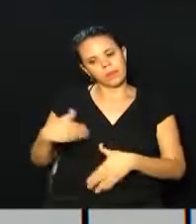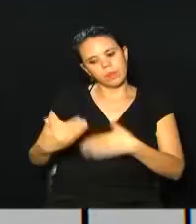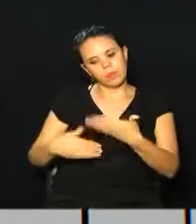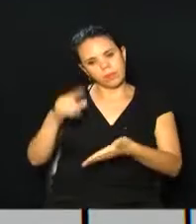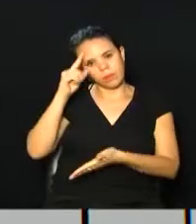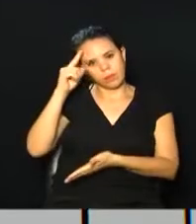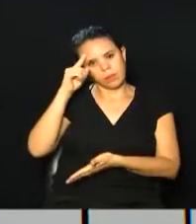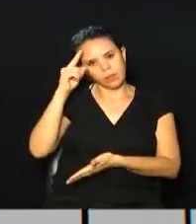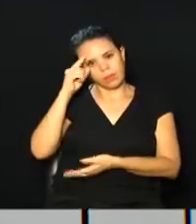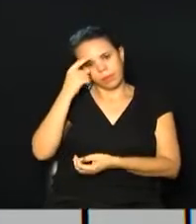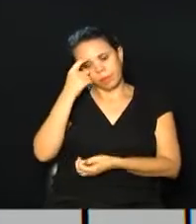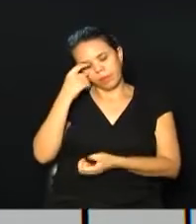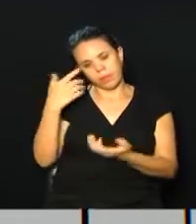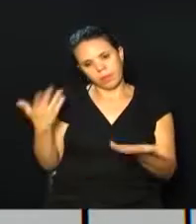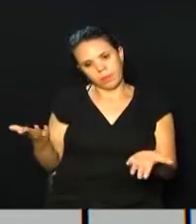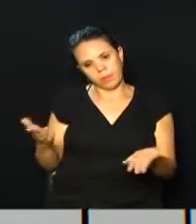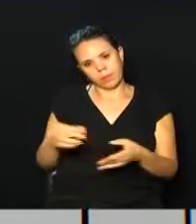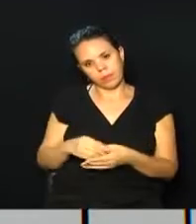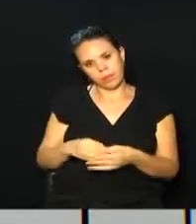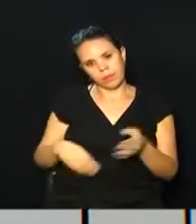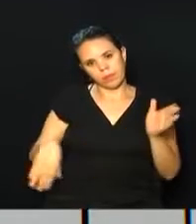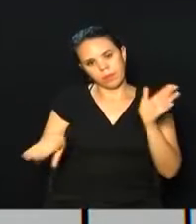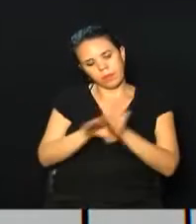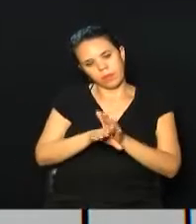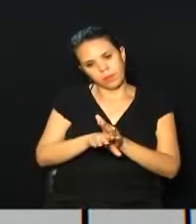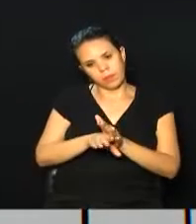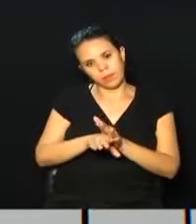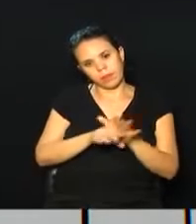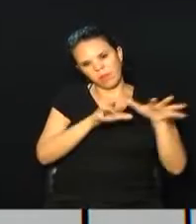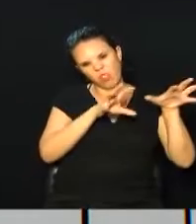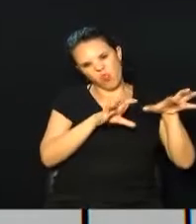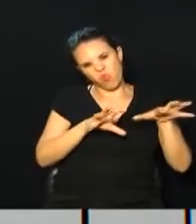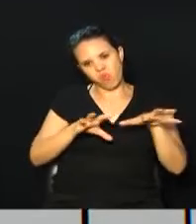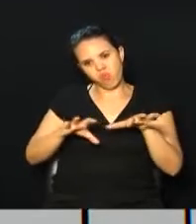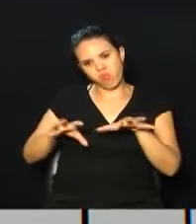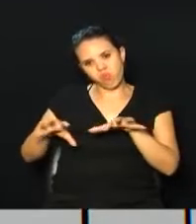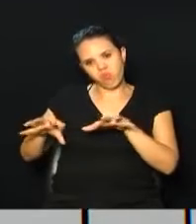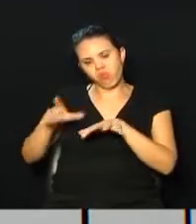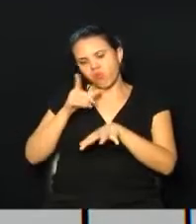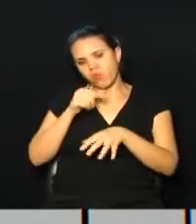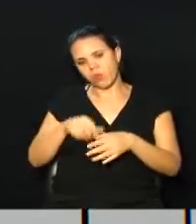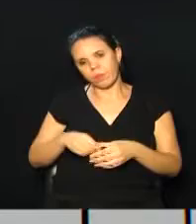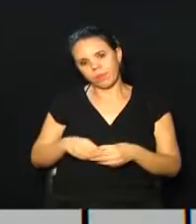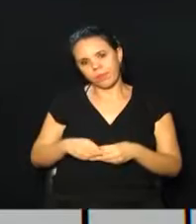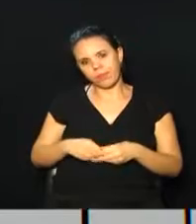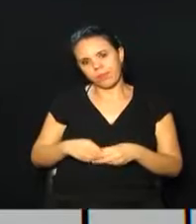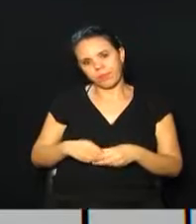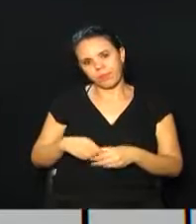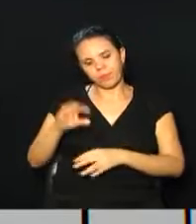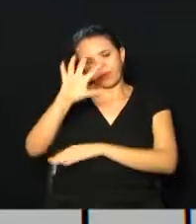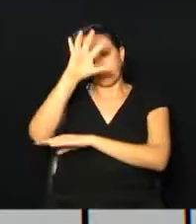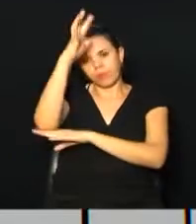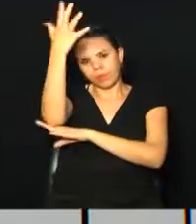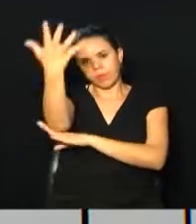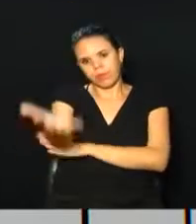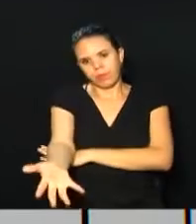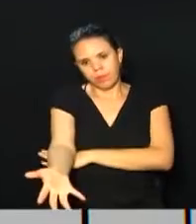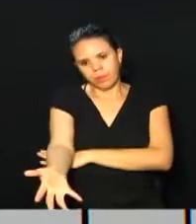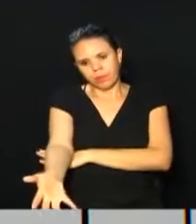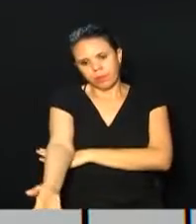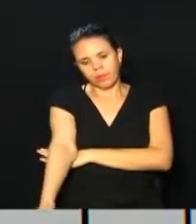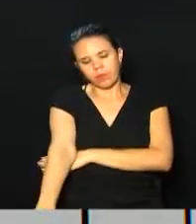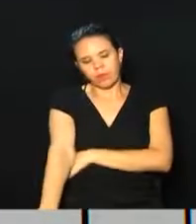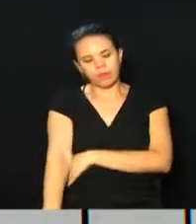dioturnamente, né? Mas quando vem esses temporais e quedas d'água, quedas de árvore, que foi mencionado aqui,